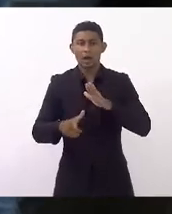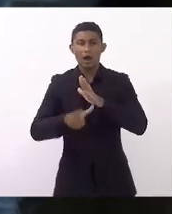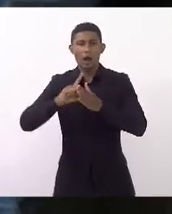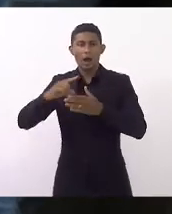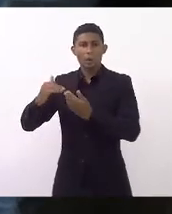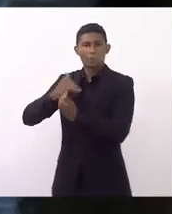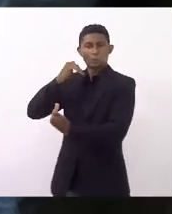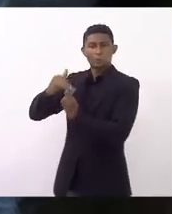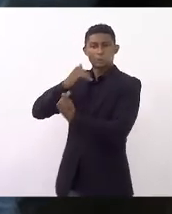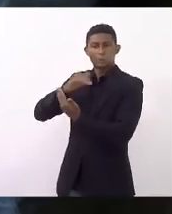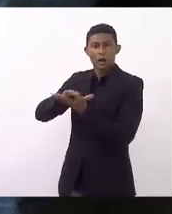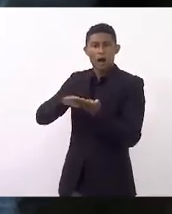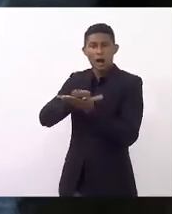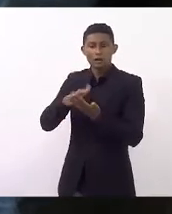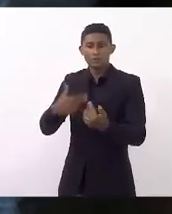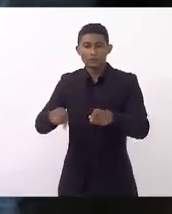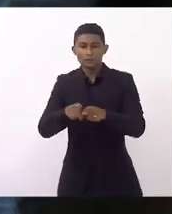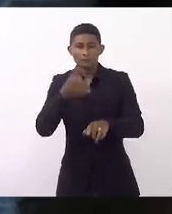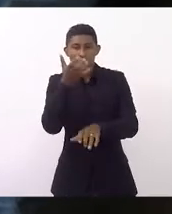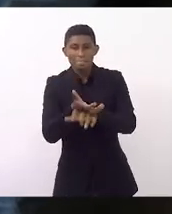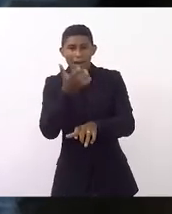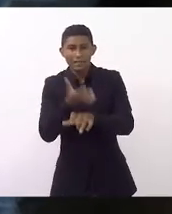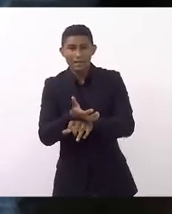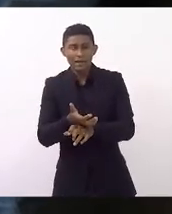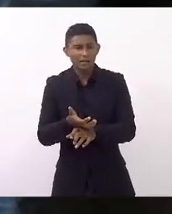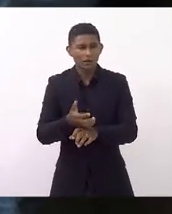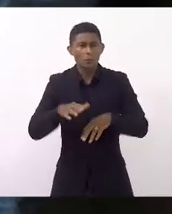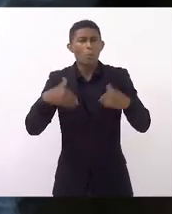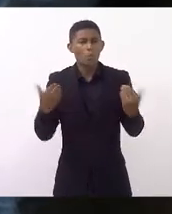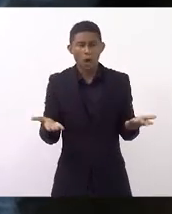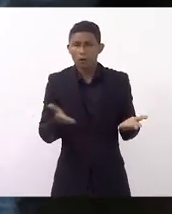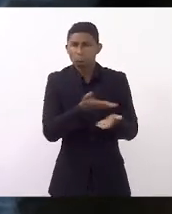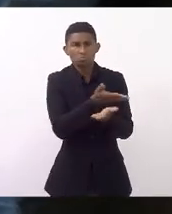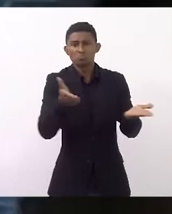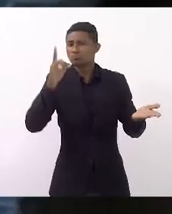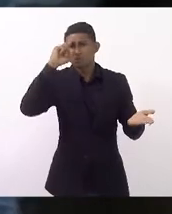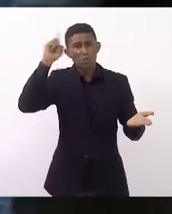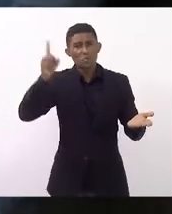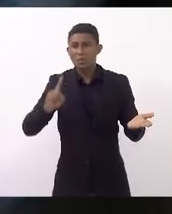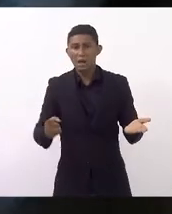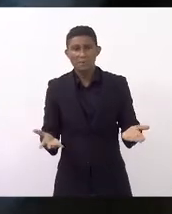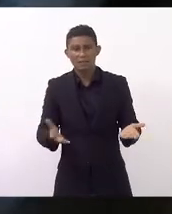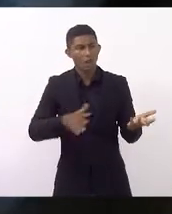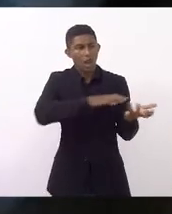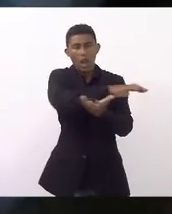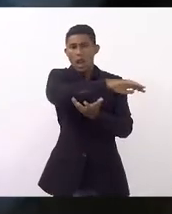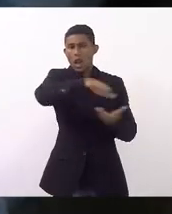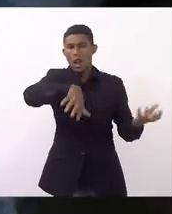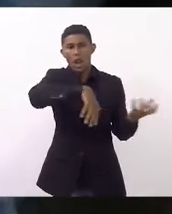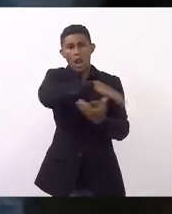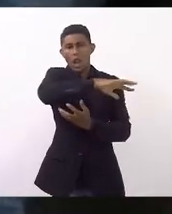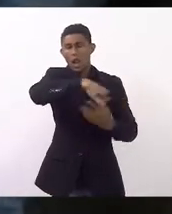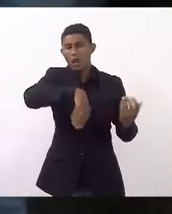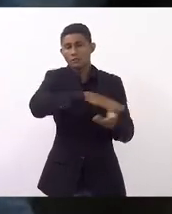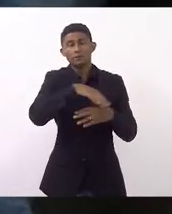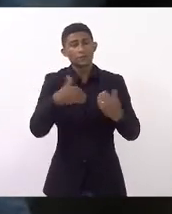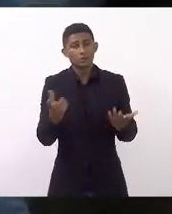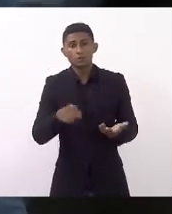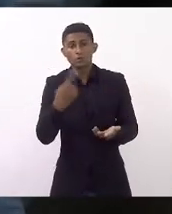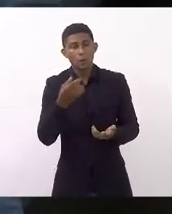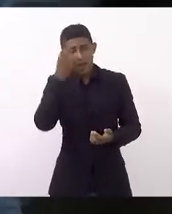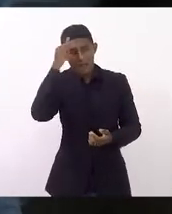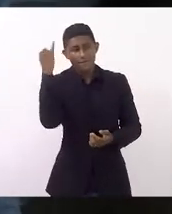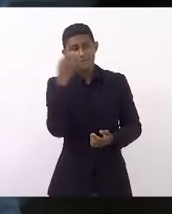ementas das disciplinas, aliás, nem sabiam quais seriam as disciplinas, uma verdadeira confusão. Para evitar essa confusão,